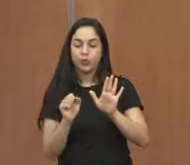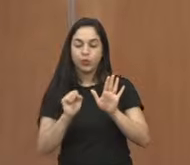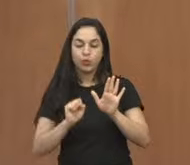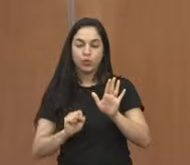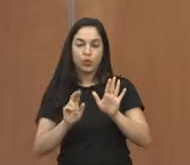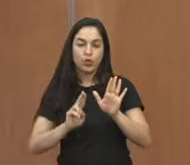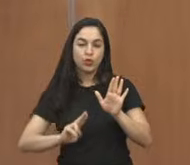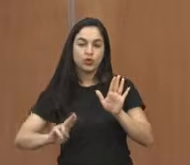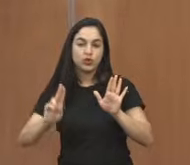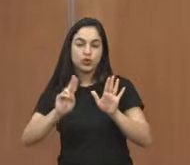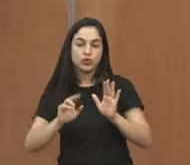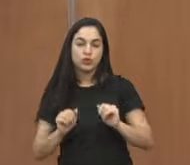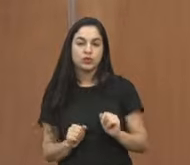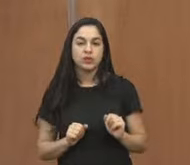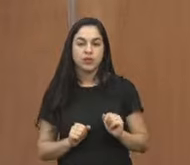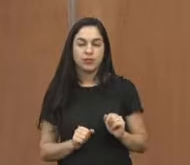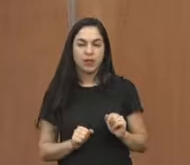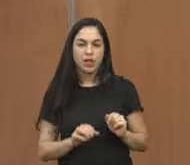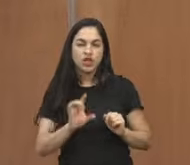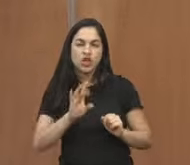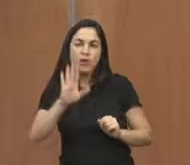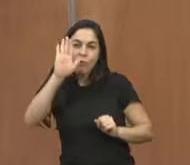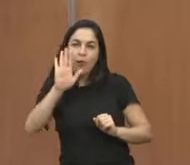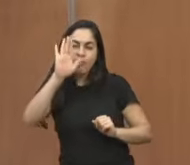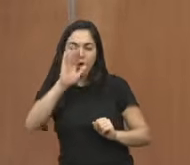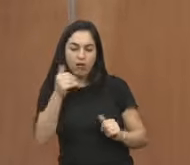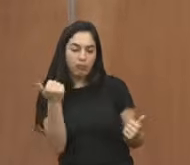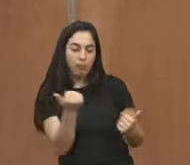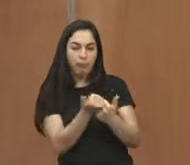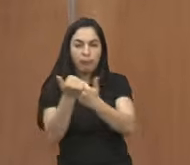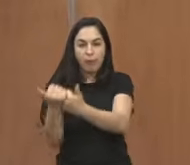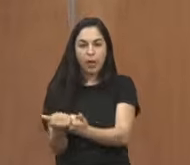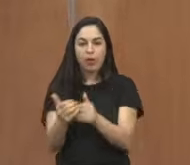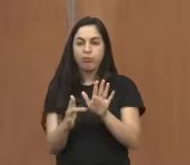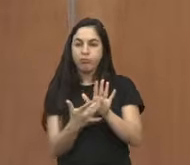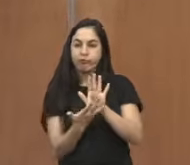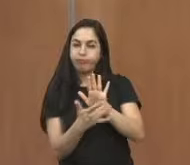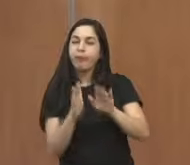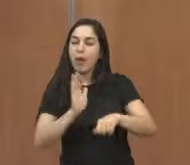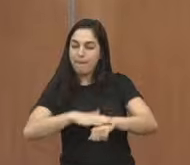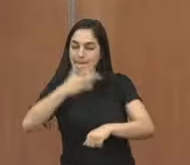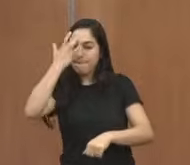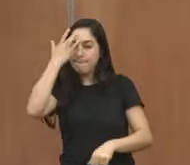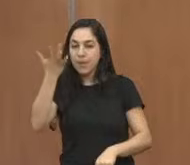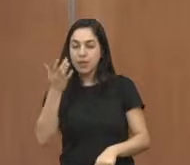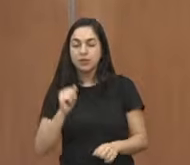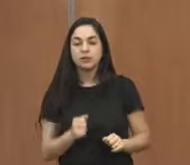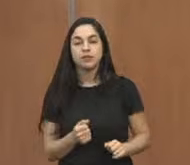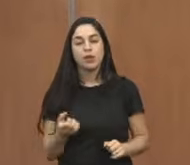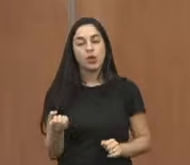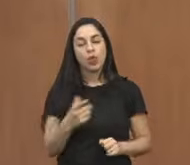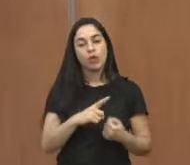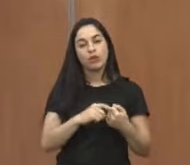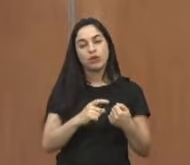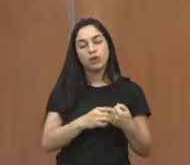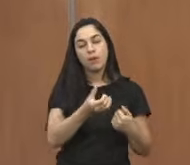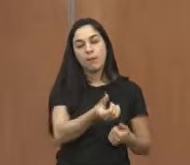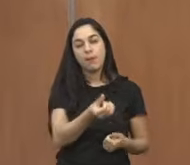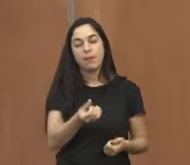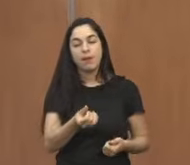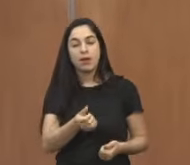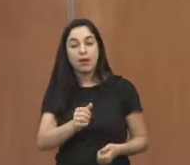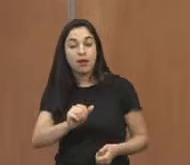substituindo gradualmente práticas manuais por procedimentos digitais. O novo artigo 66A e